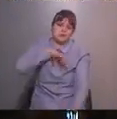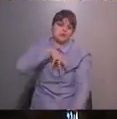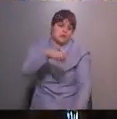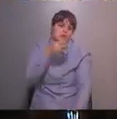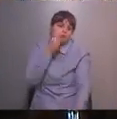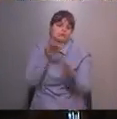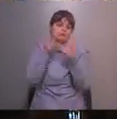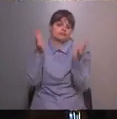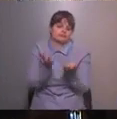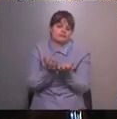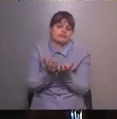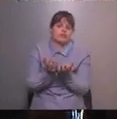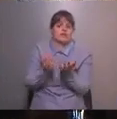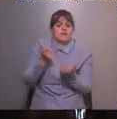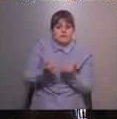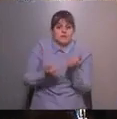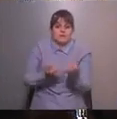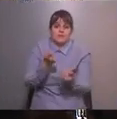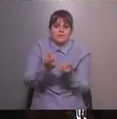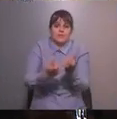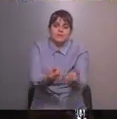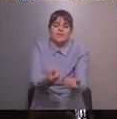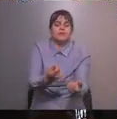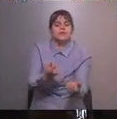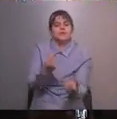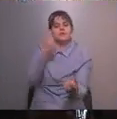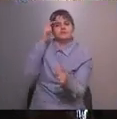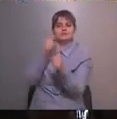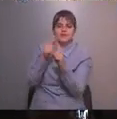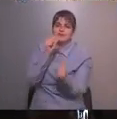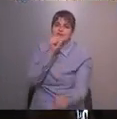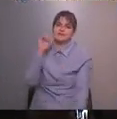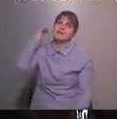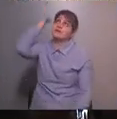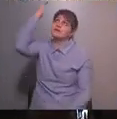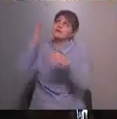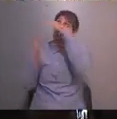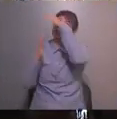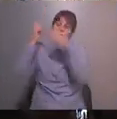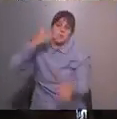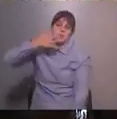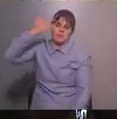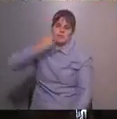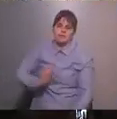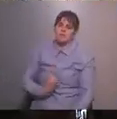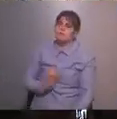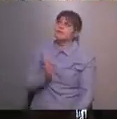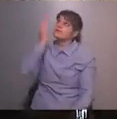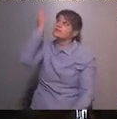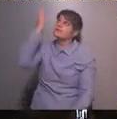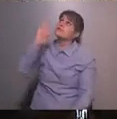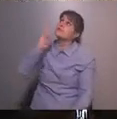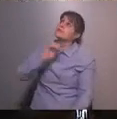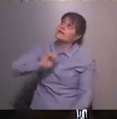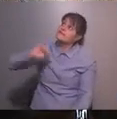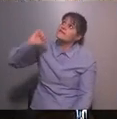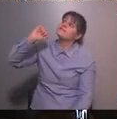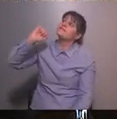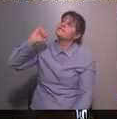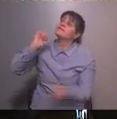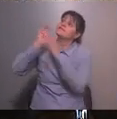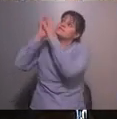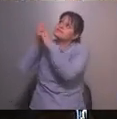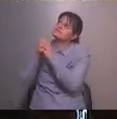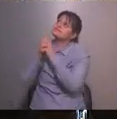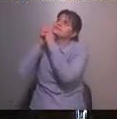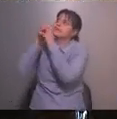do tempo, para a plenitude do céu. Com confiança na Mãe do Céu, evocando as suas